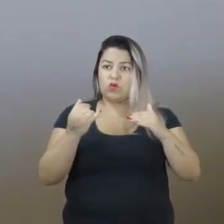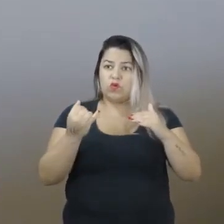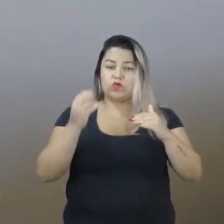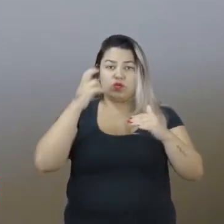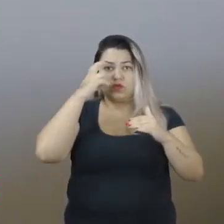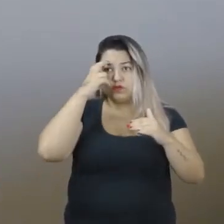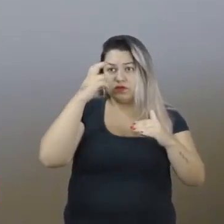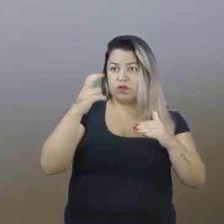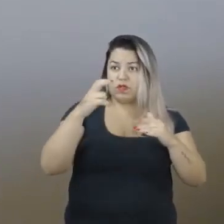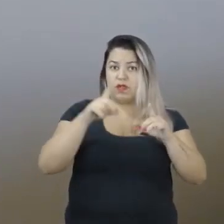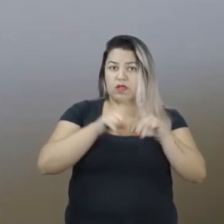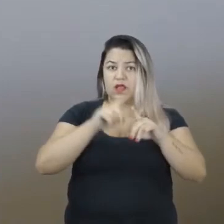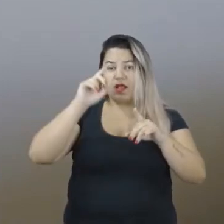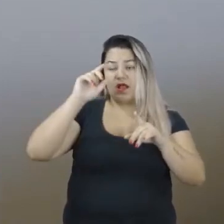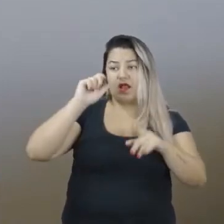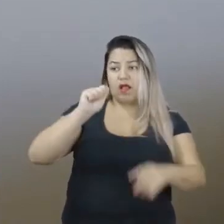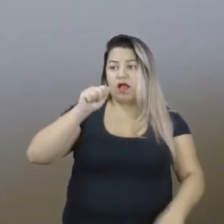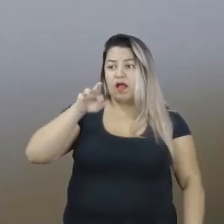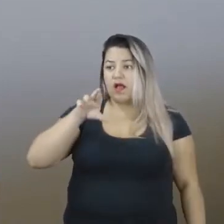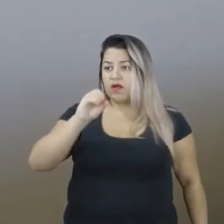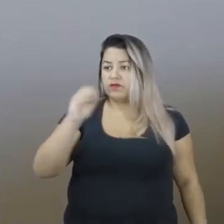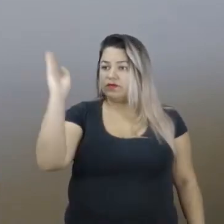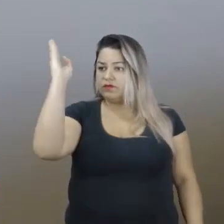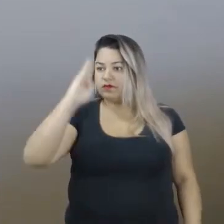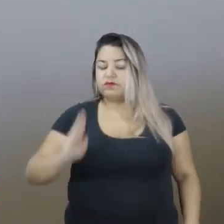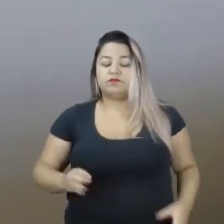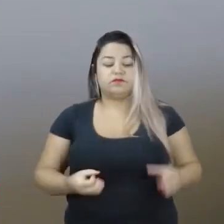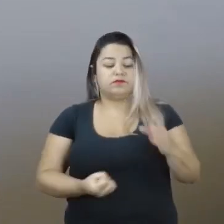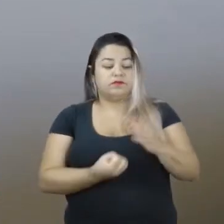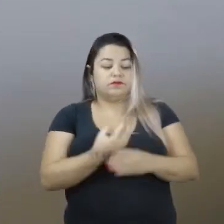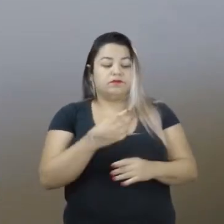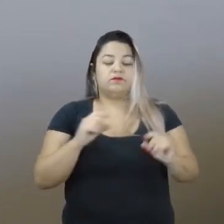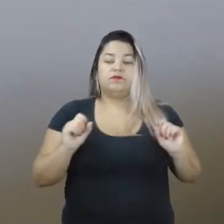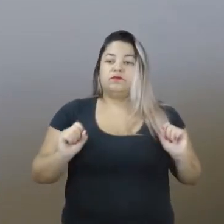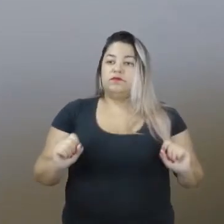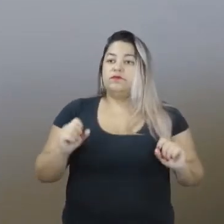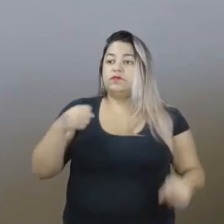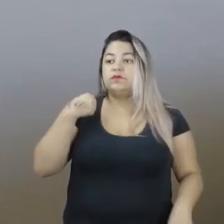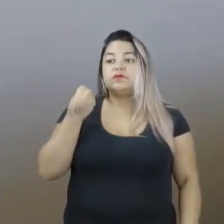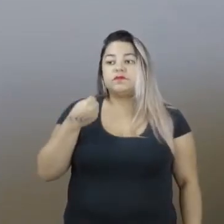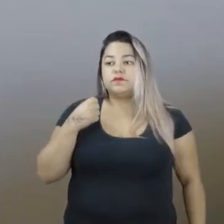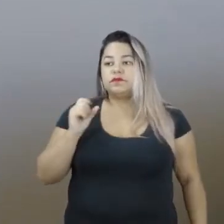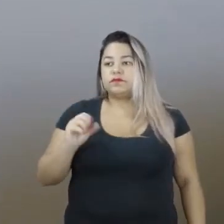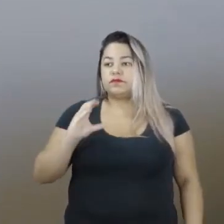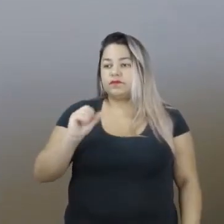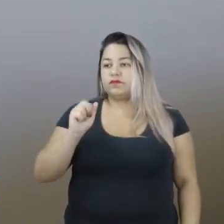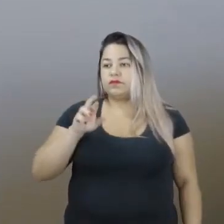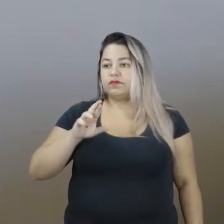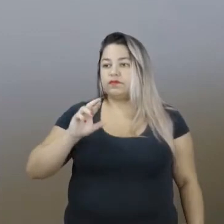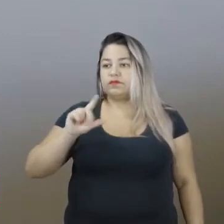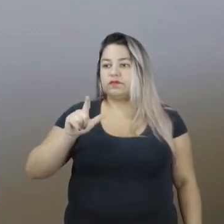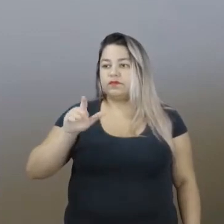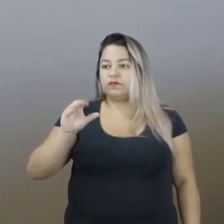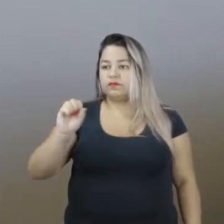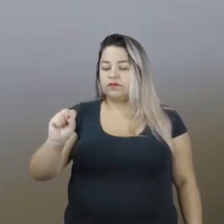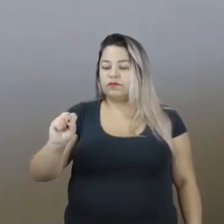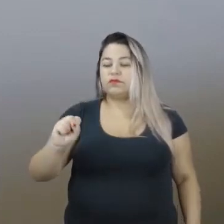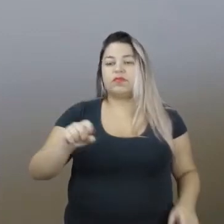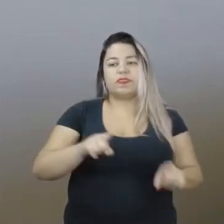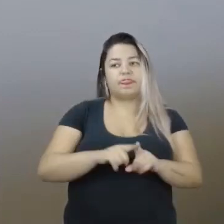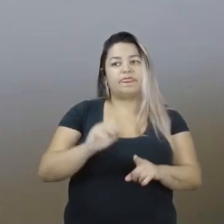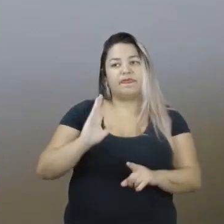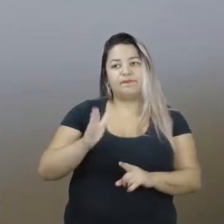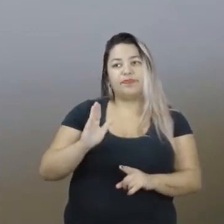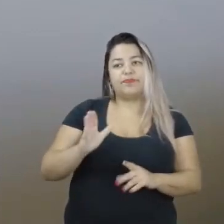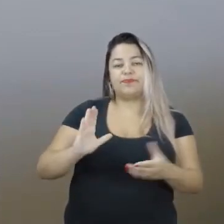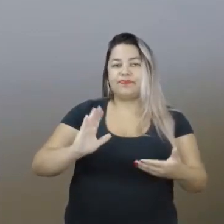cultural afro-brasileira. Fui o autor aqui no Senado, Carlos Portinho foi o relator, já está